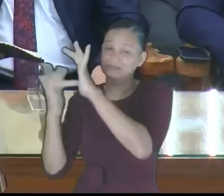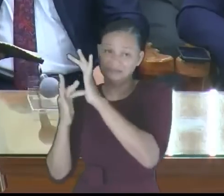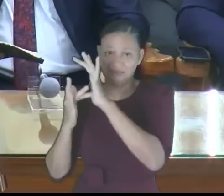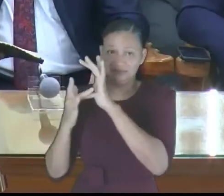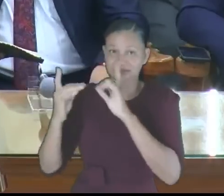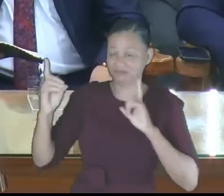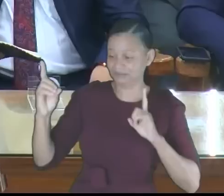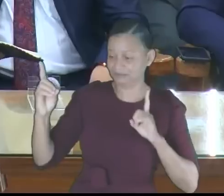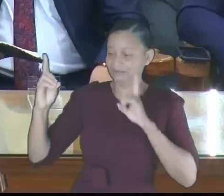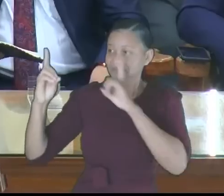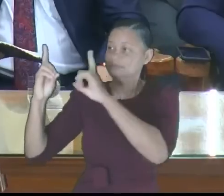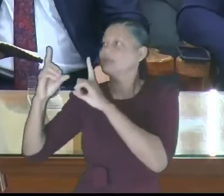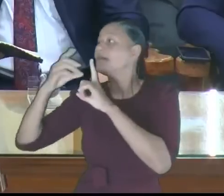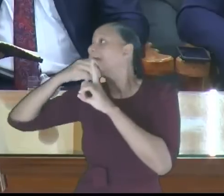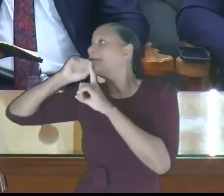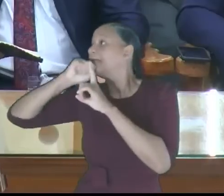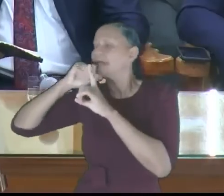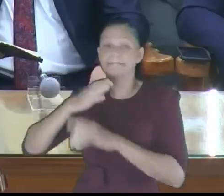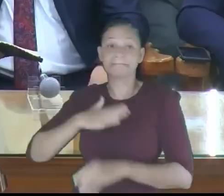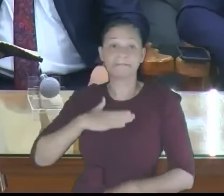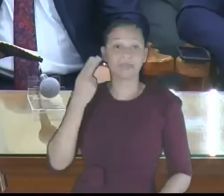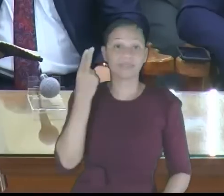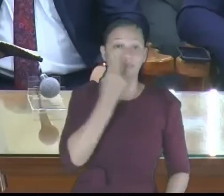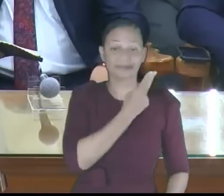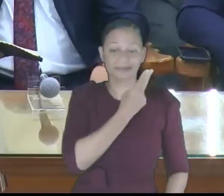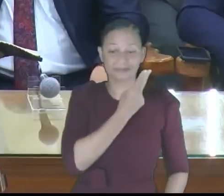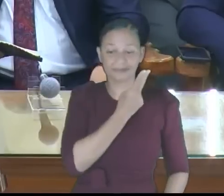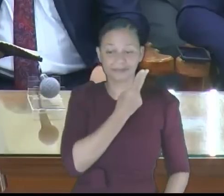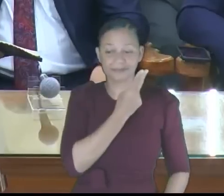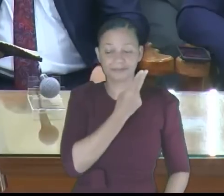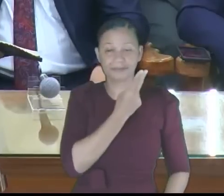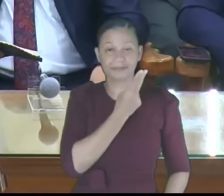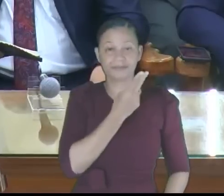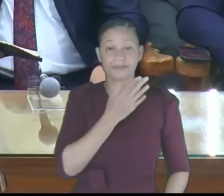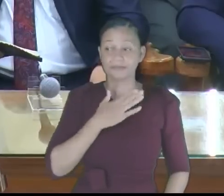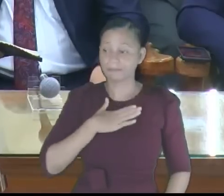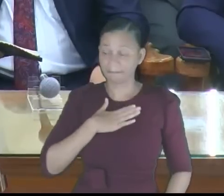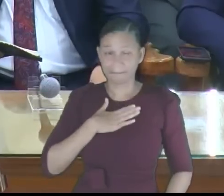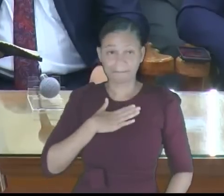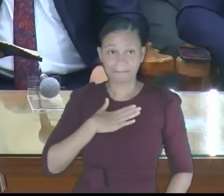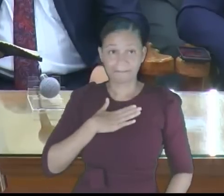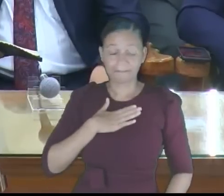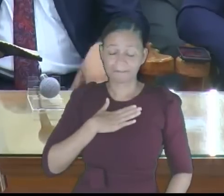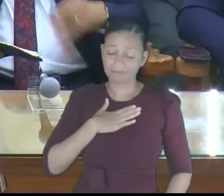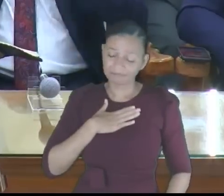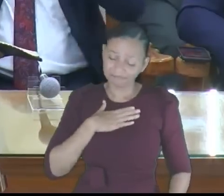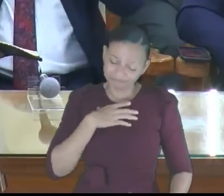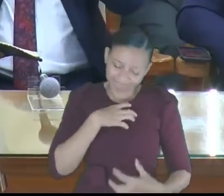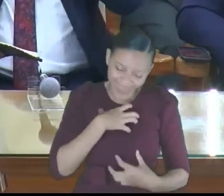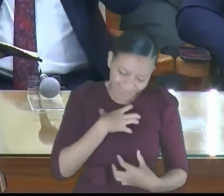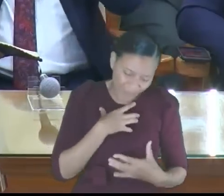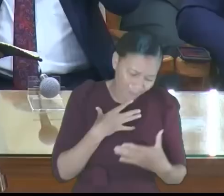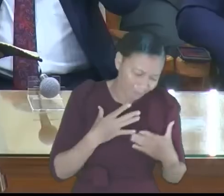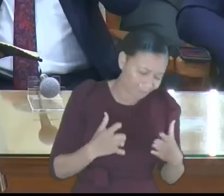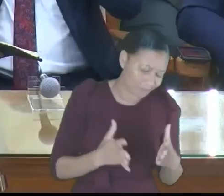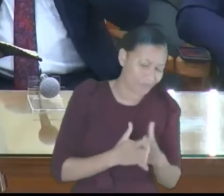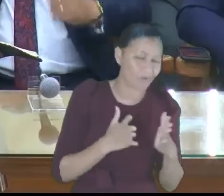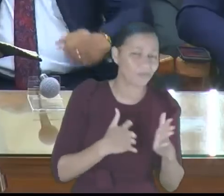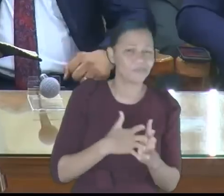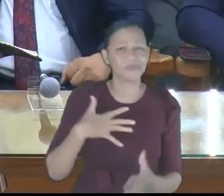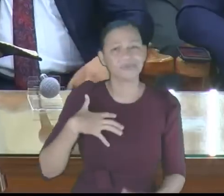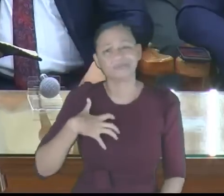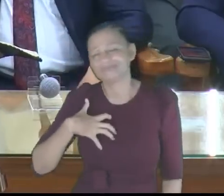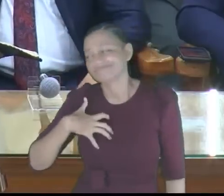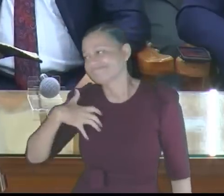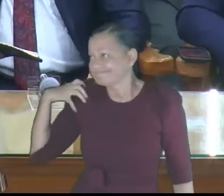Pai, meu irmão, já pensou? Meu nome, o meu pobre e miserável nome,